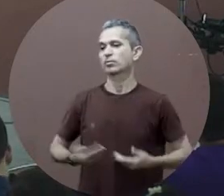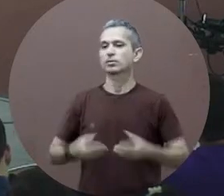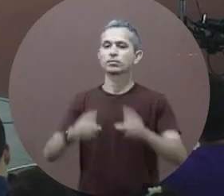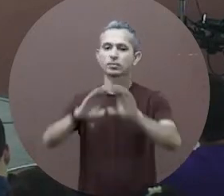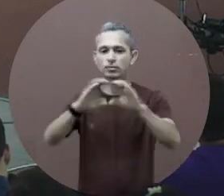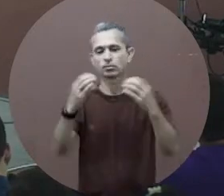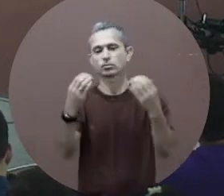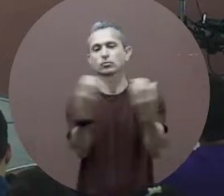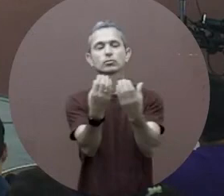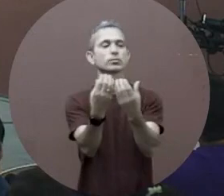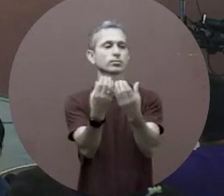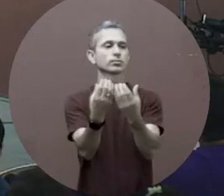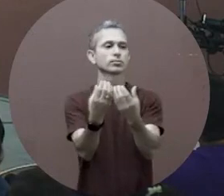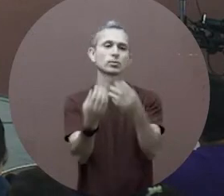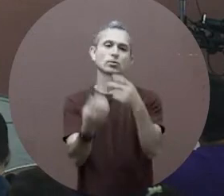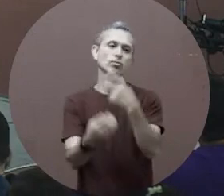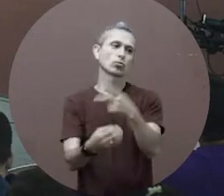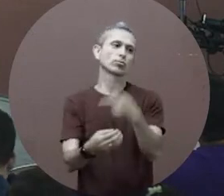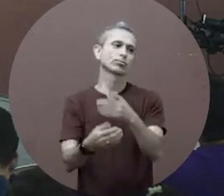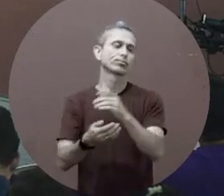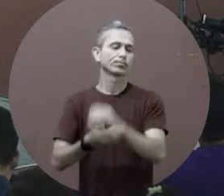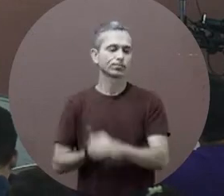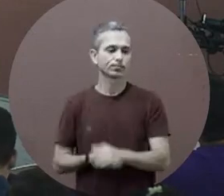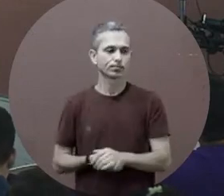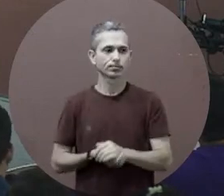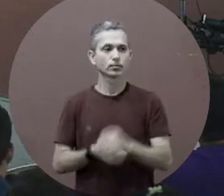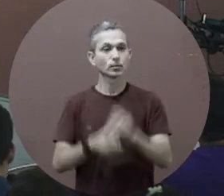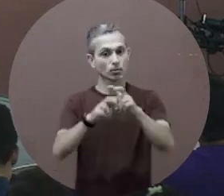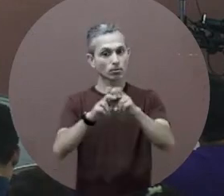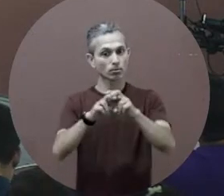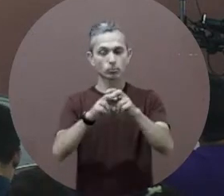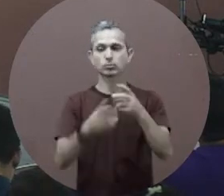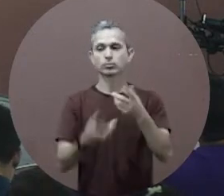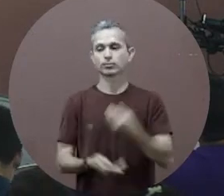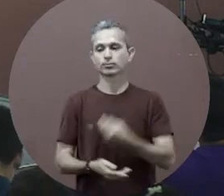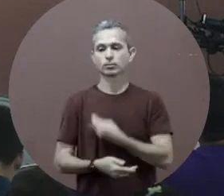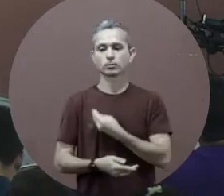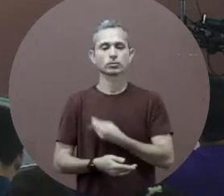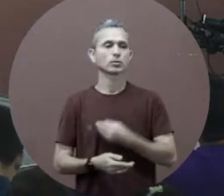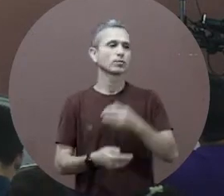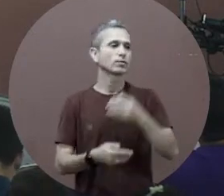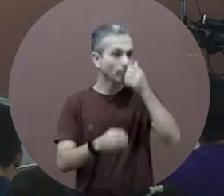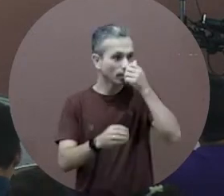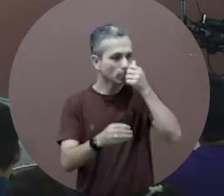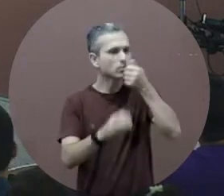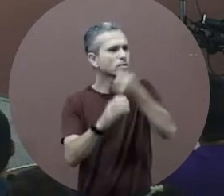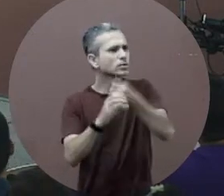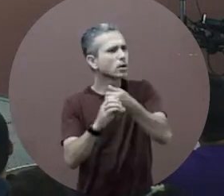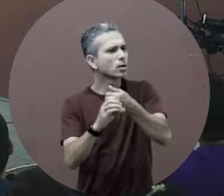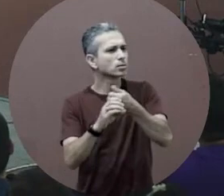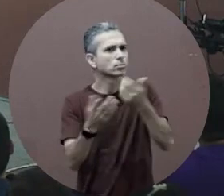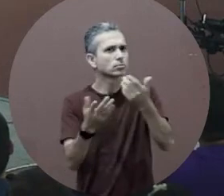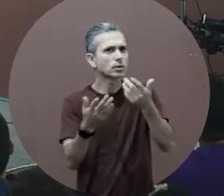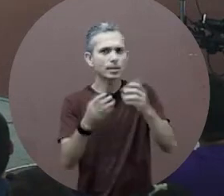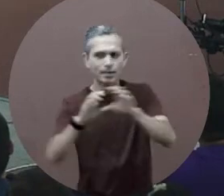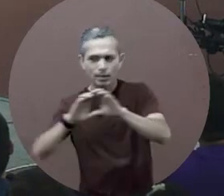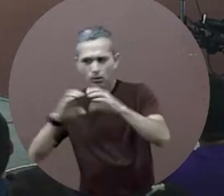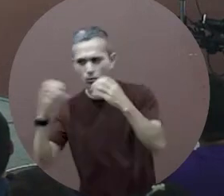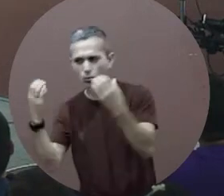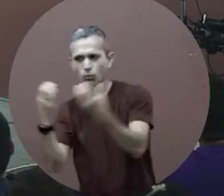Portanto, a vida cristã, ela é inerentemente coletiva. Uma vida